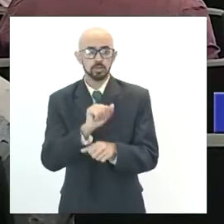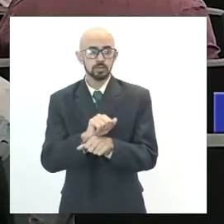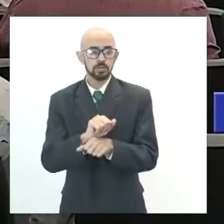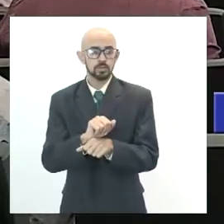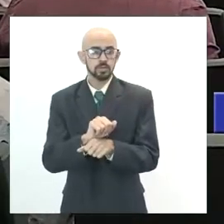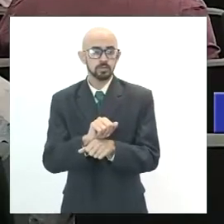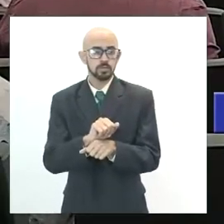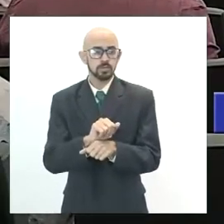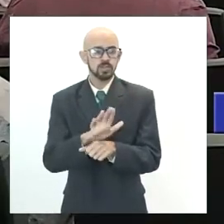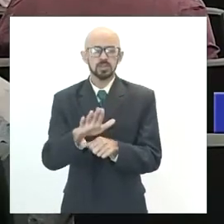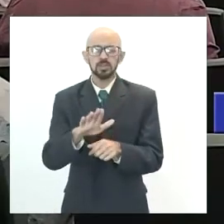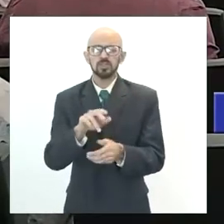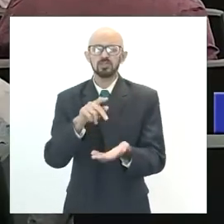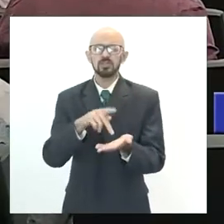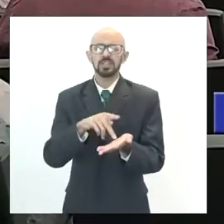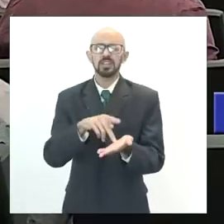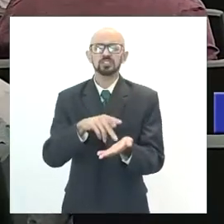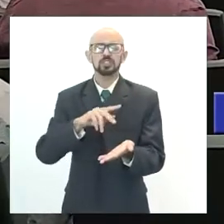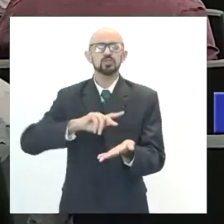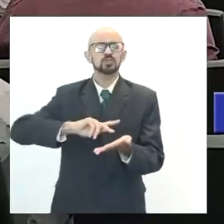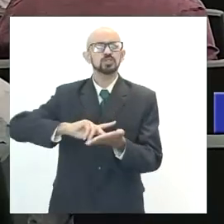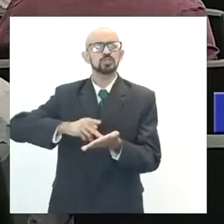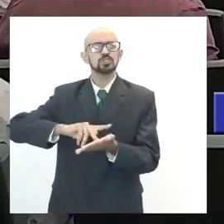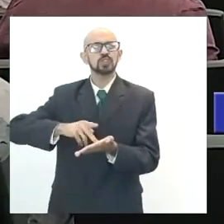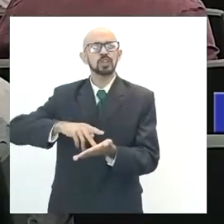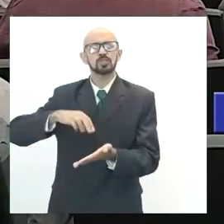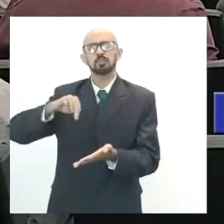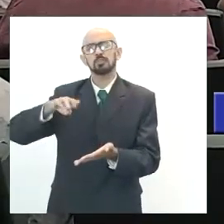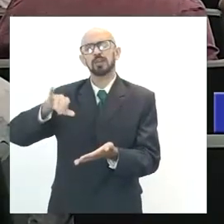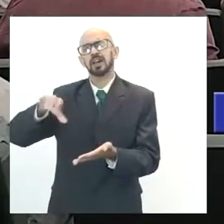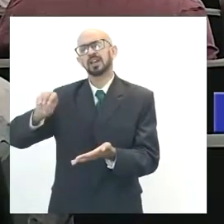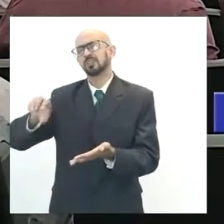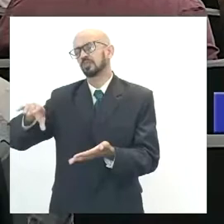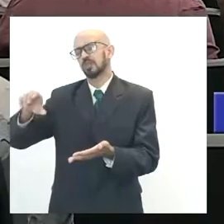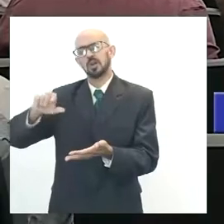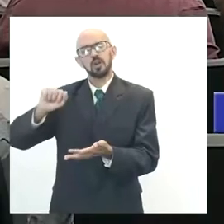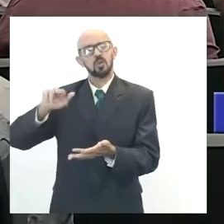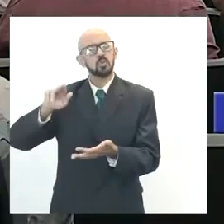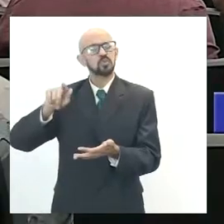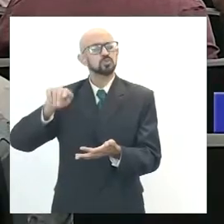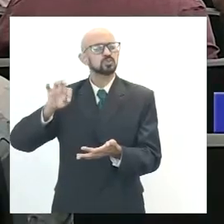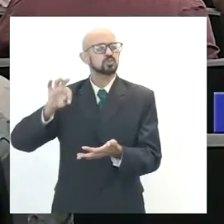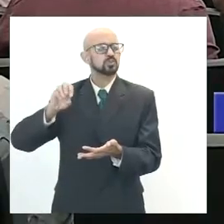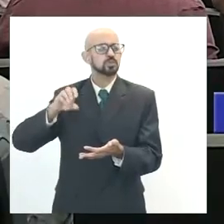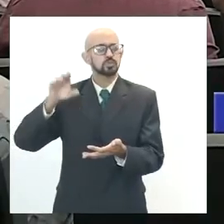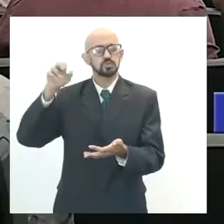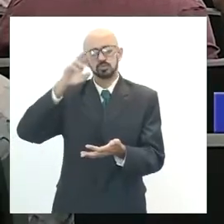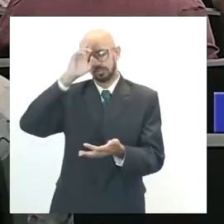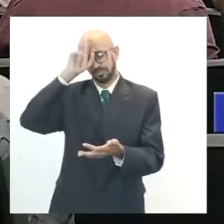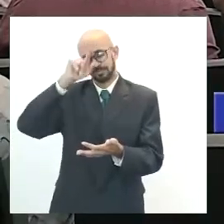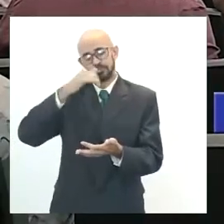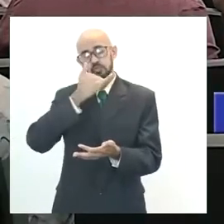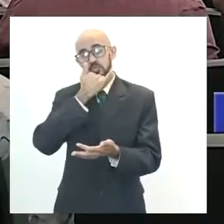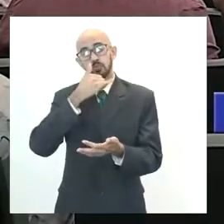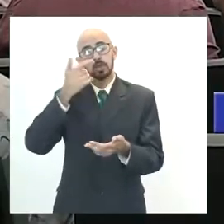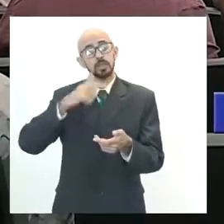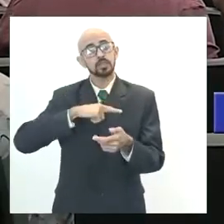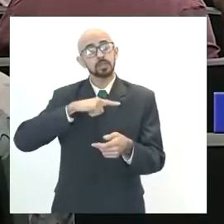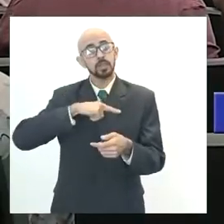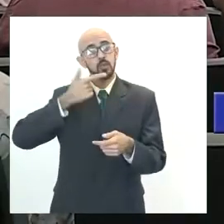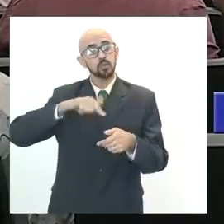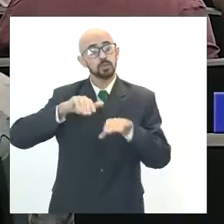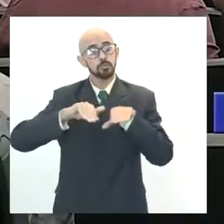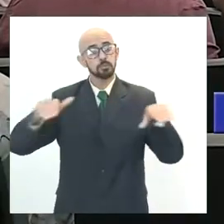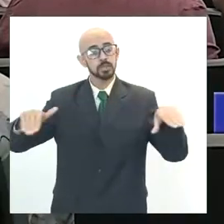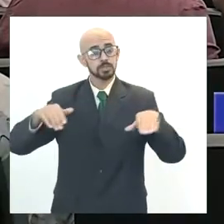há não há sindicato é o Mário Augusto que era da Federação e nós vamos ter mais uma mesa ainda tudo por